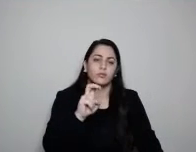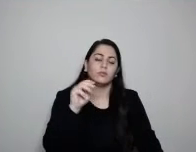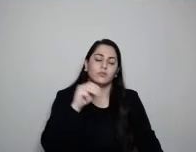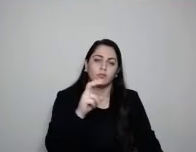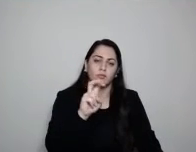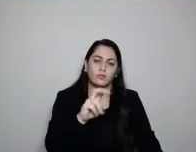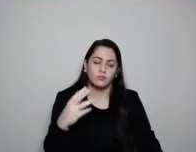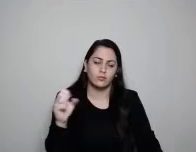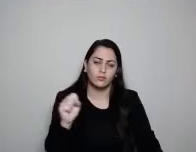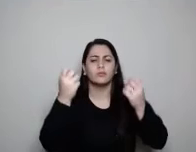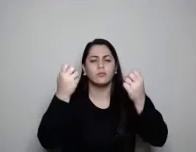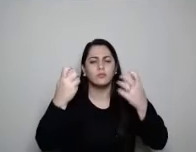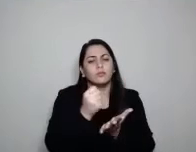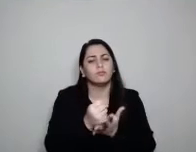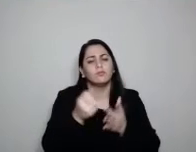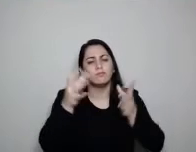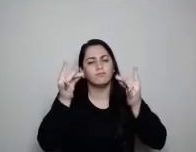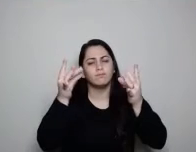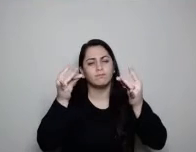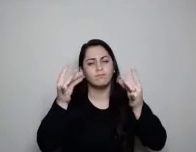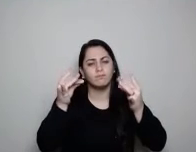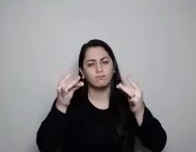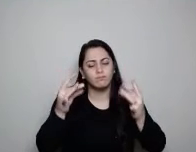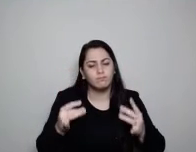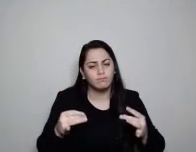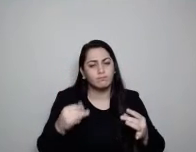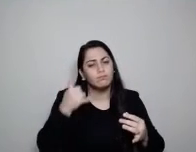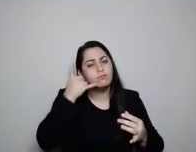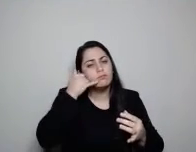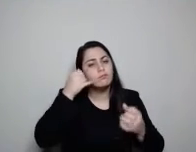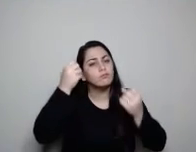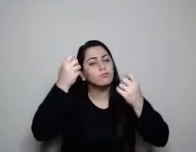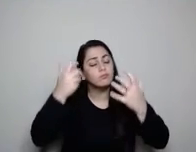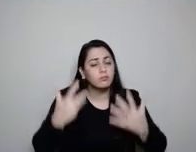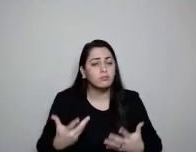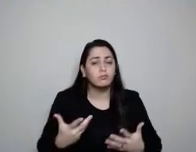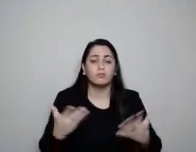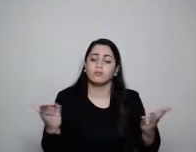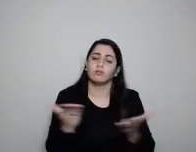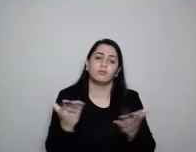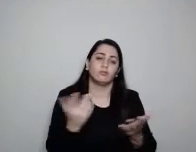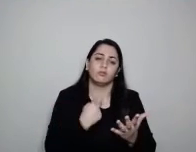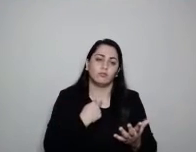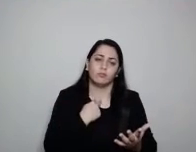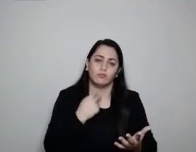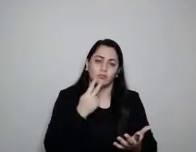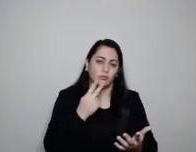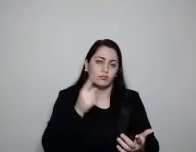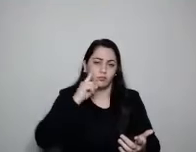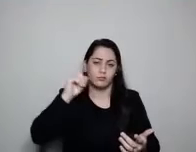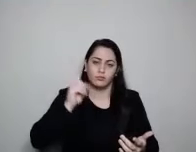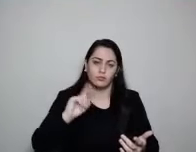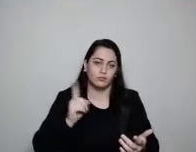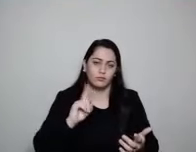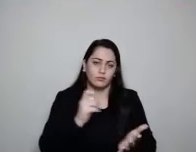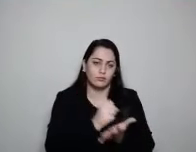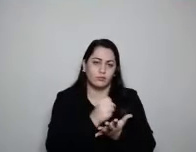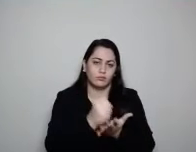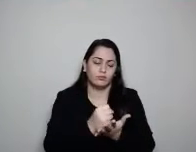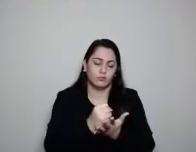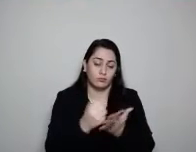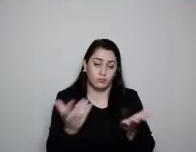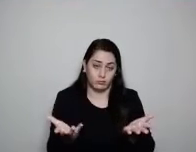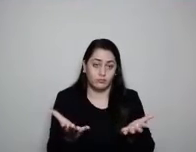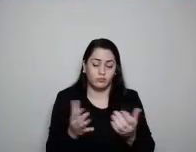contrato e não há motivo para eles alegarem, nesse momento, de que não conheciam os termos do contrato.